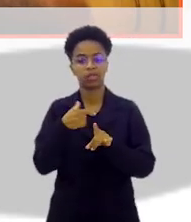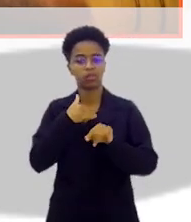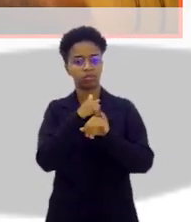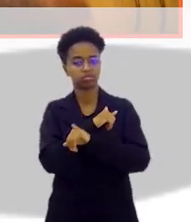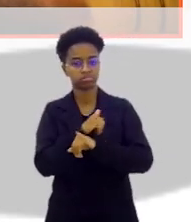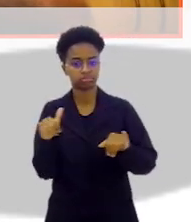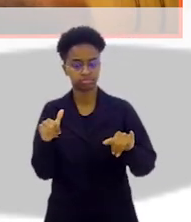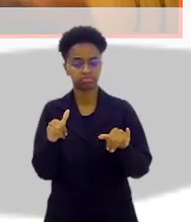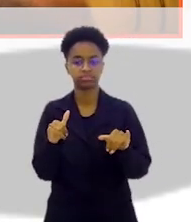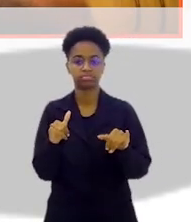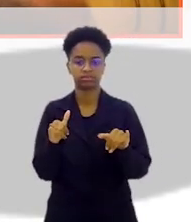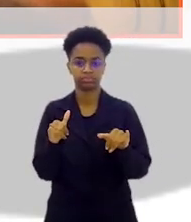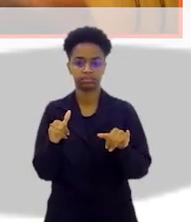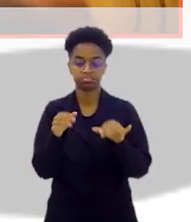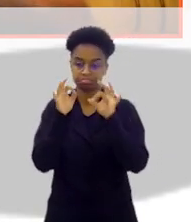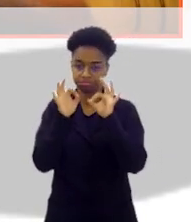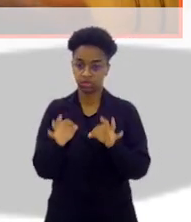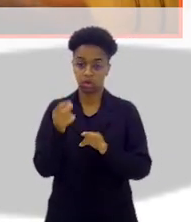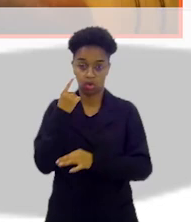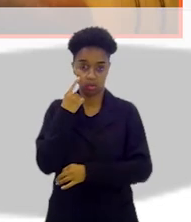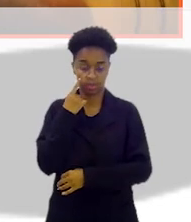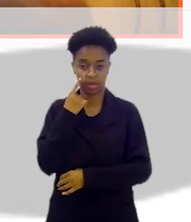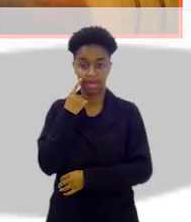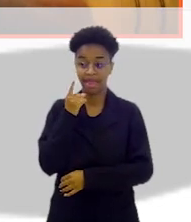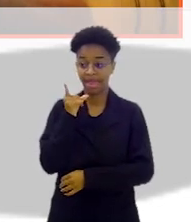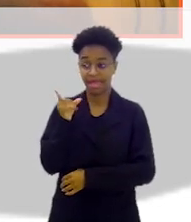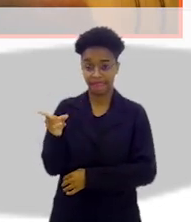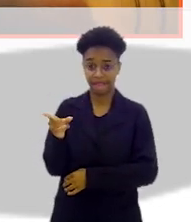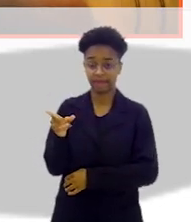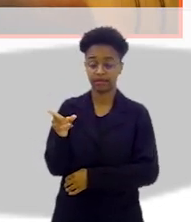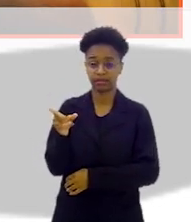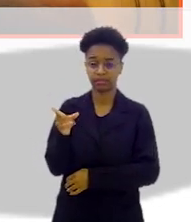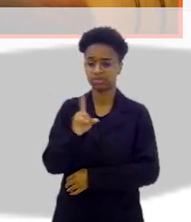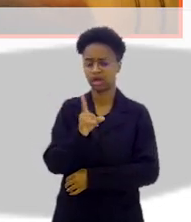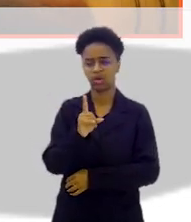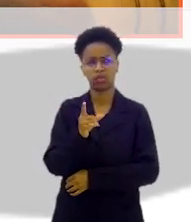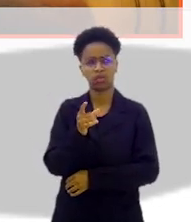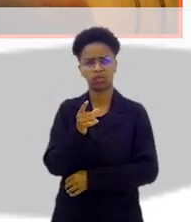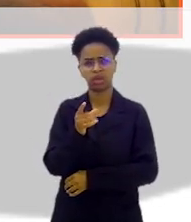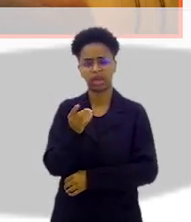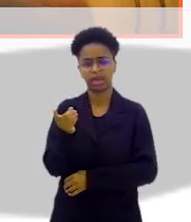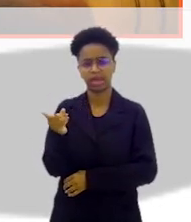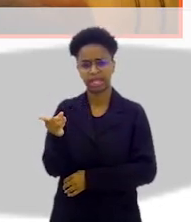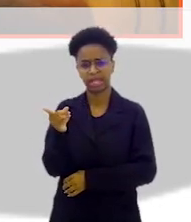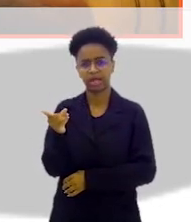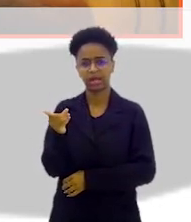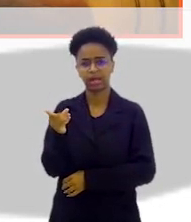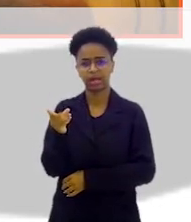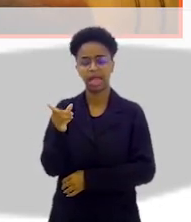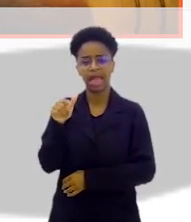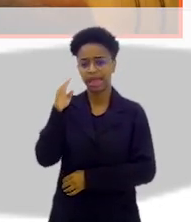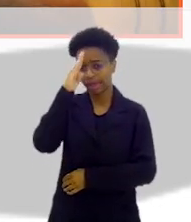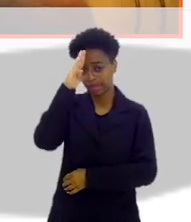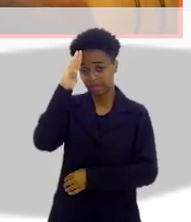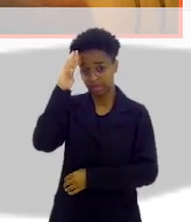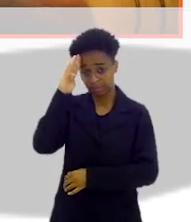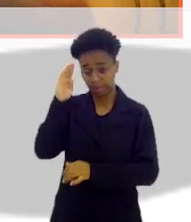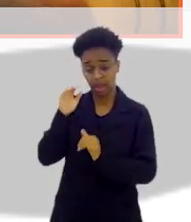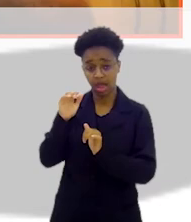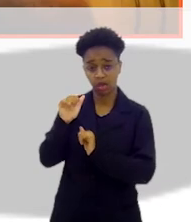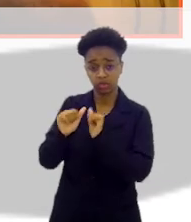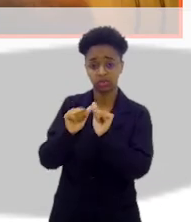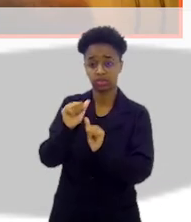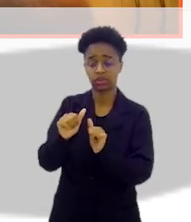que eu quero aqui dizer exatamente, olha, ela é não, correspondente não. Ela é